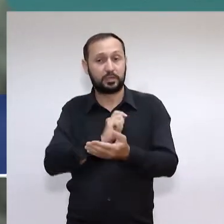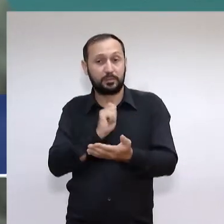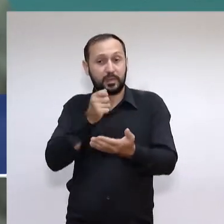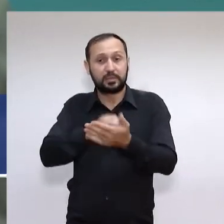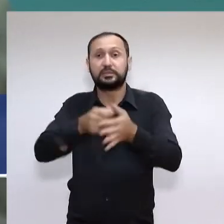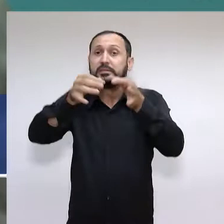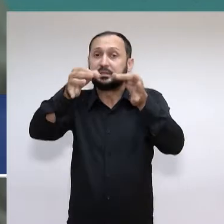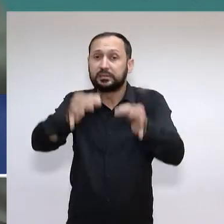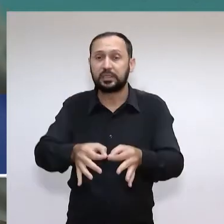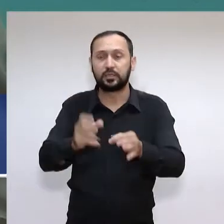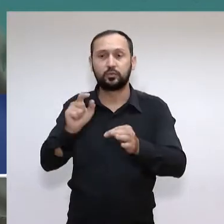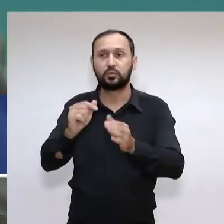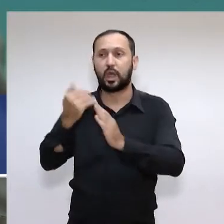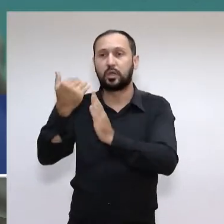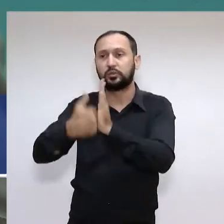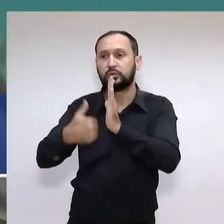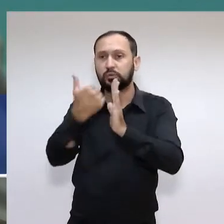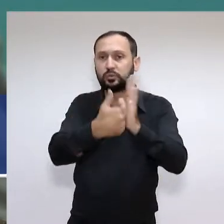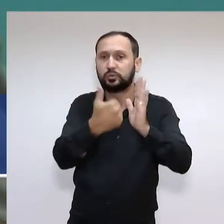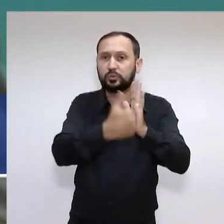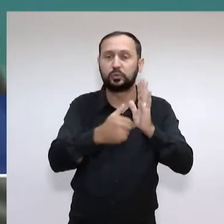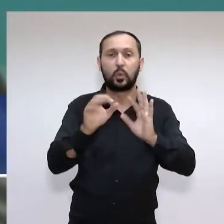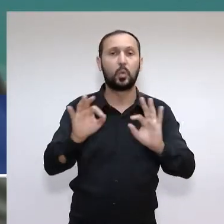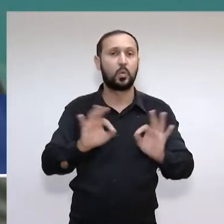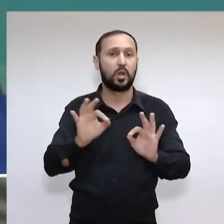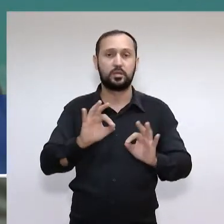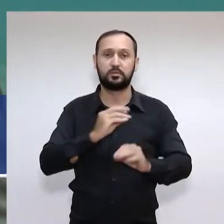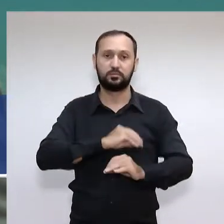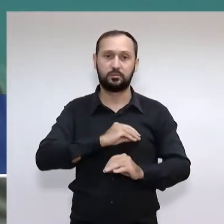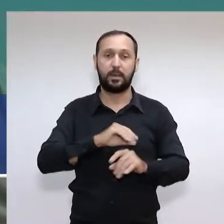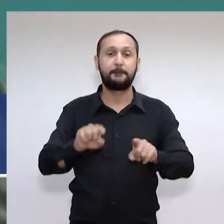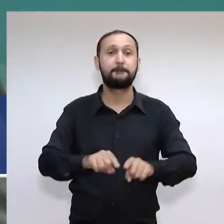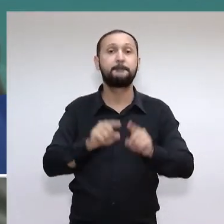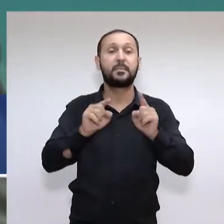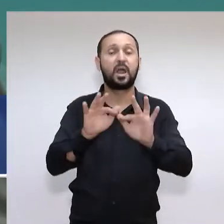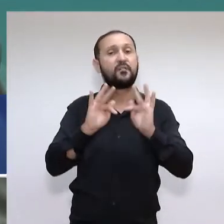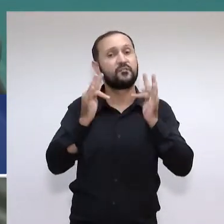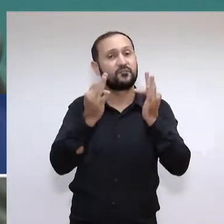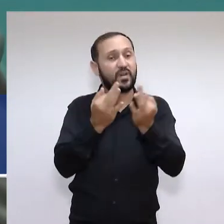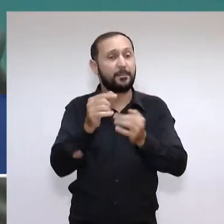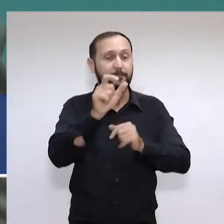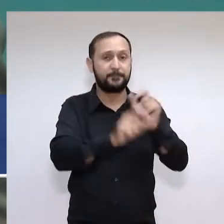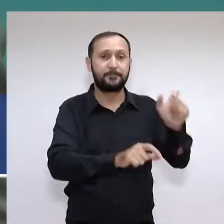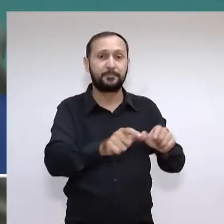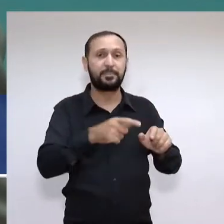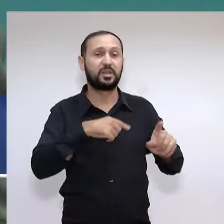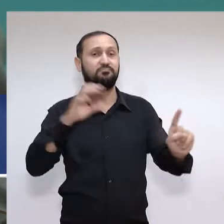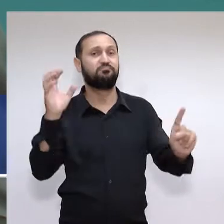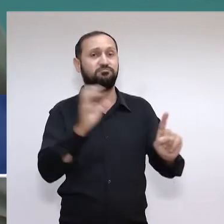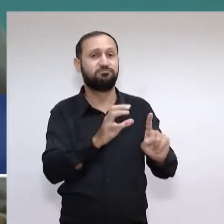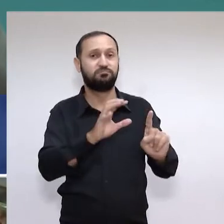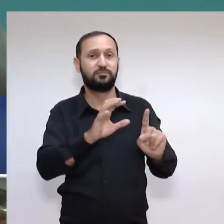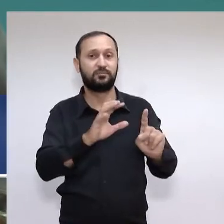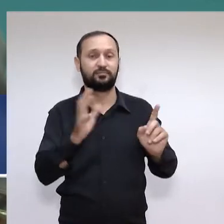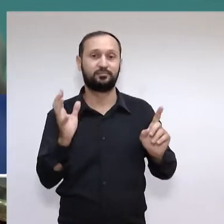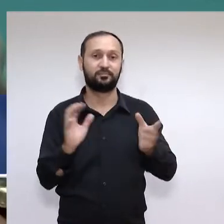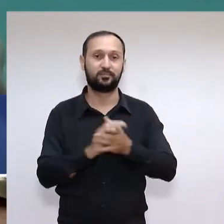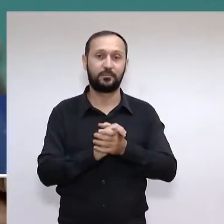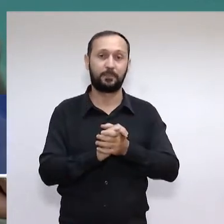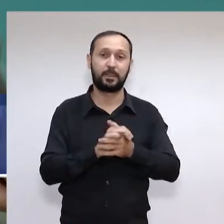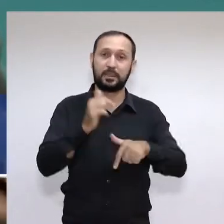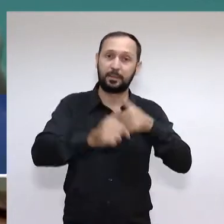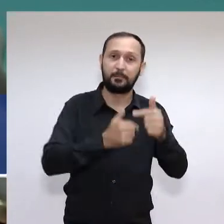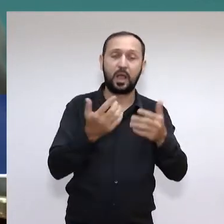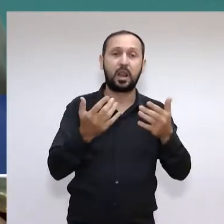Estado esteja pagando, ainda não esteja descontando dos seus servidores a redução salarial, mas as famílias dos servidores